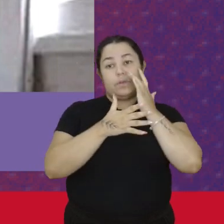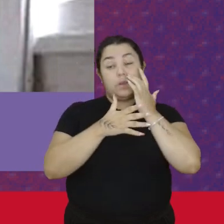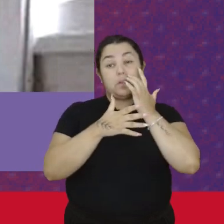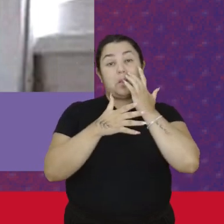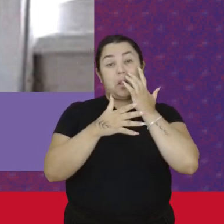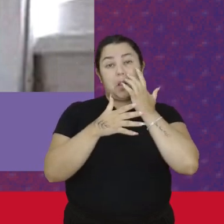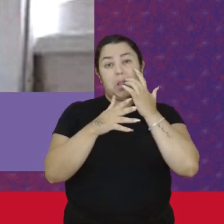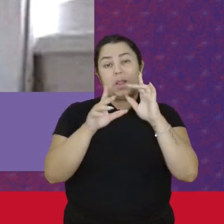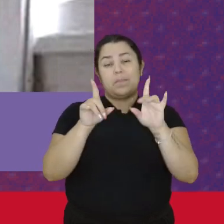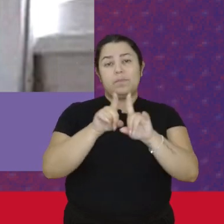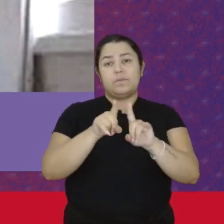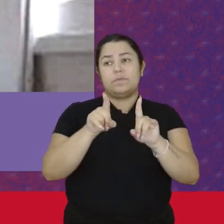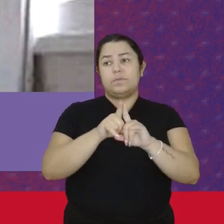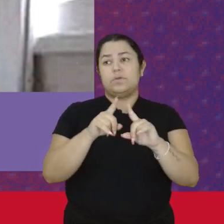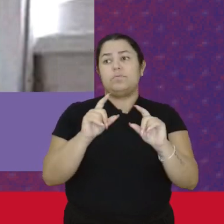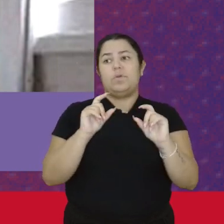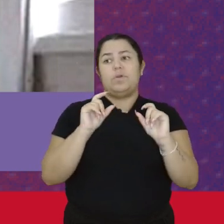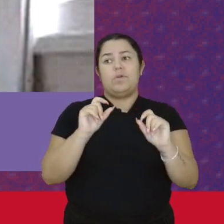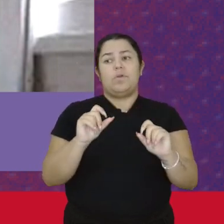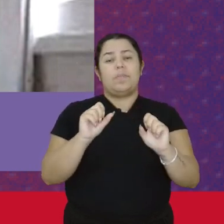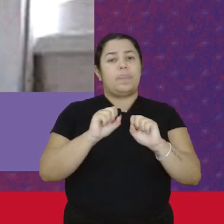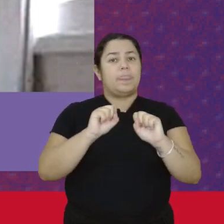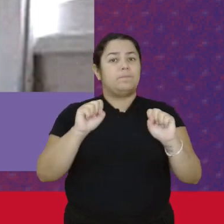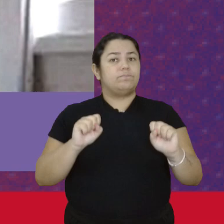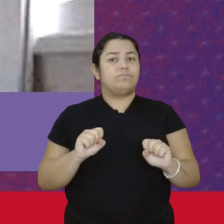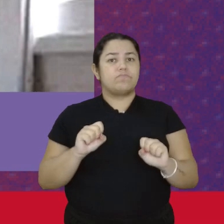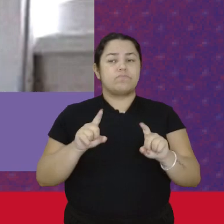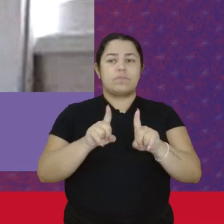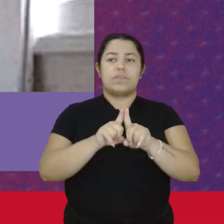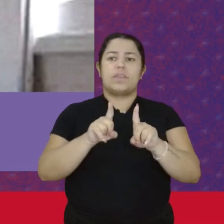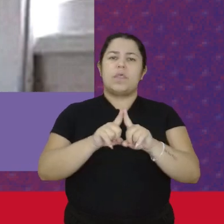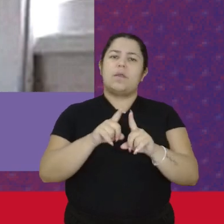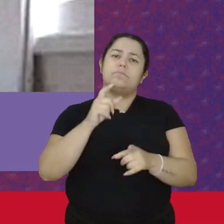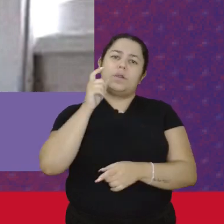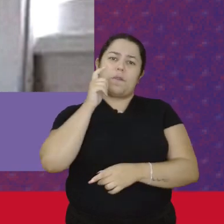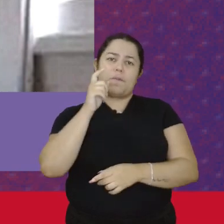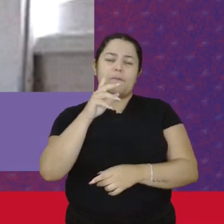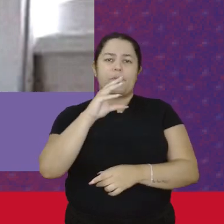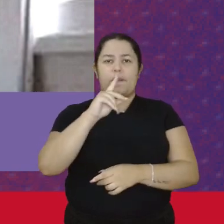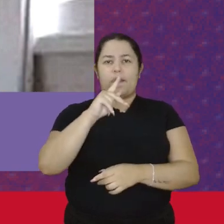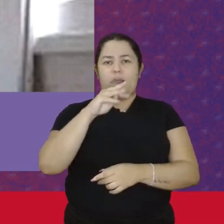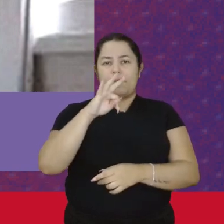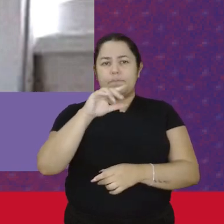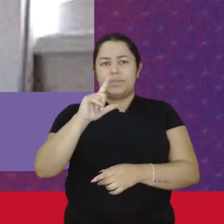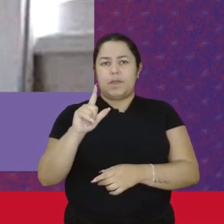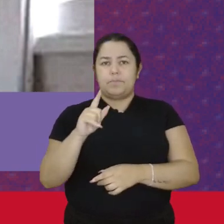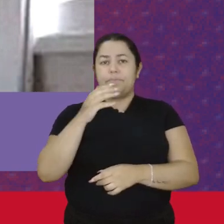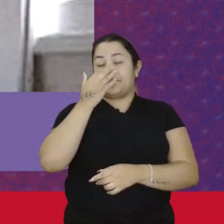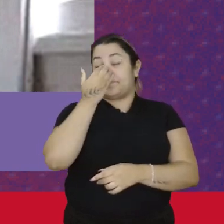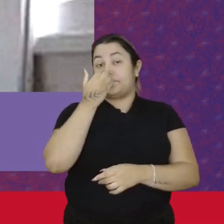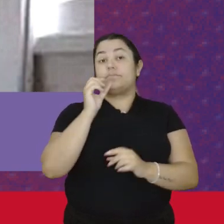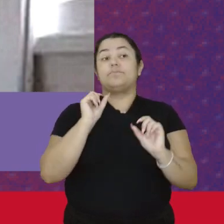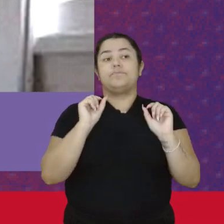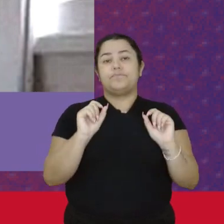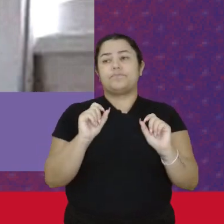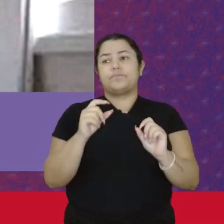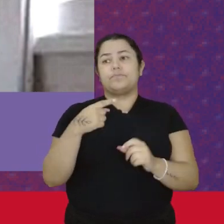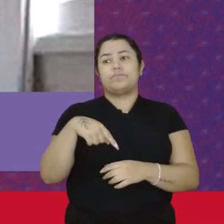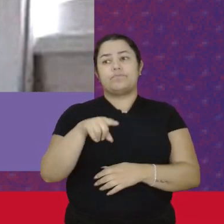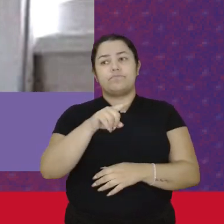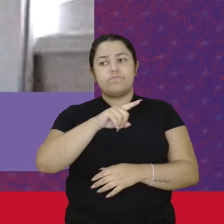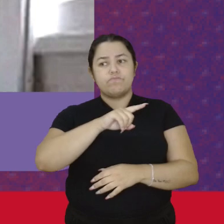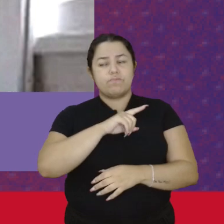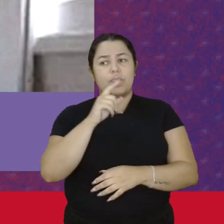se não é o sistema que a gente tem hoje prioriza os interesses do capital. Quais são os interesses nossos? Quais são